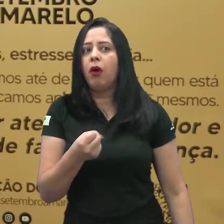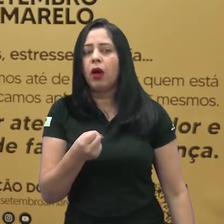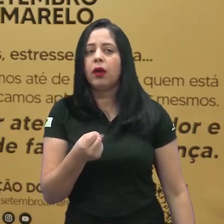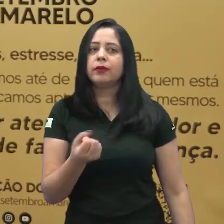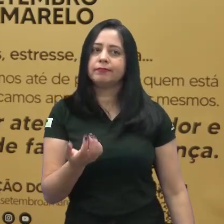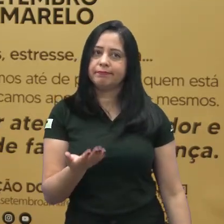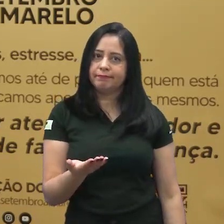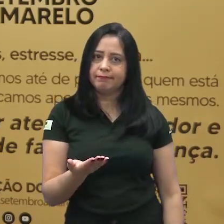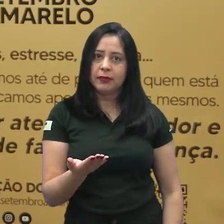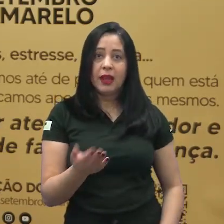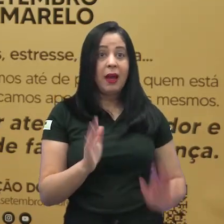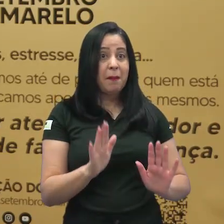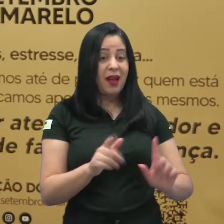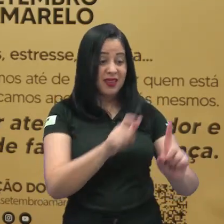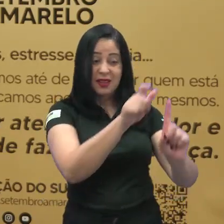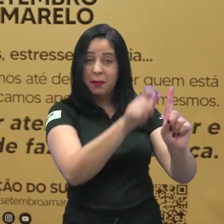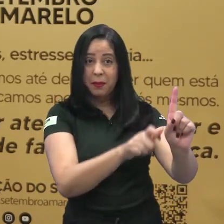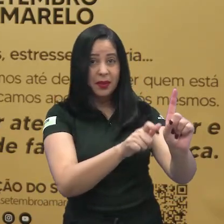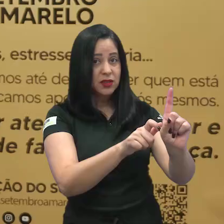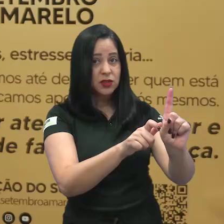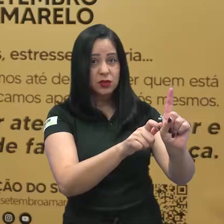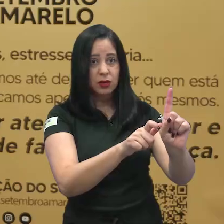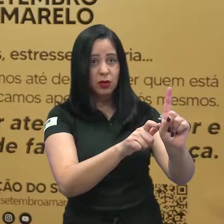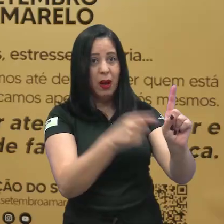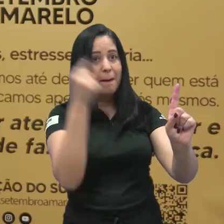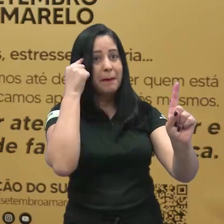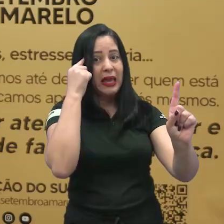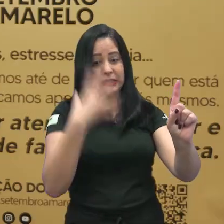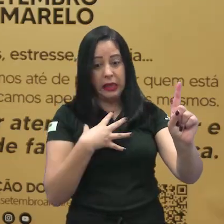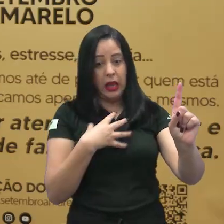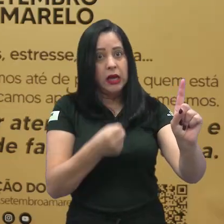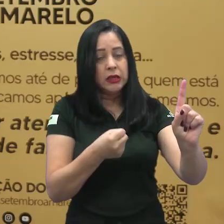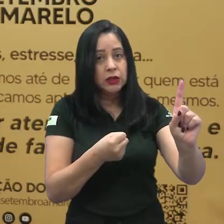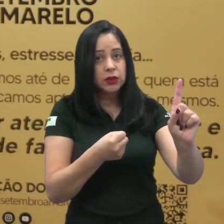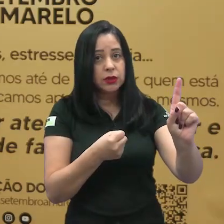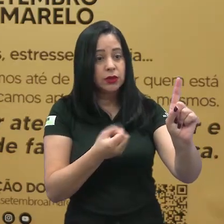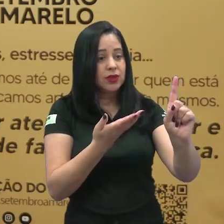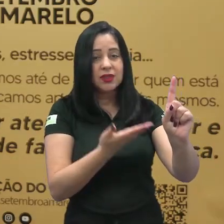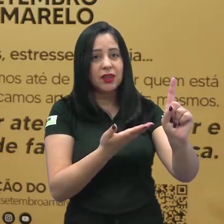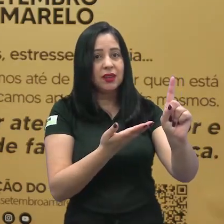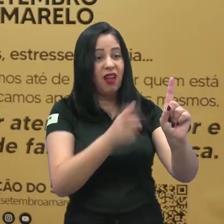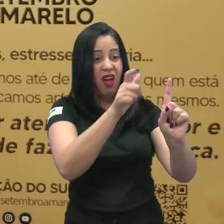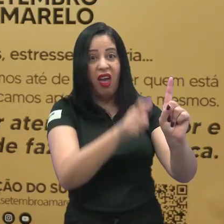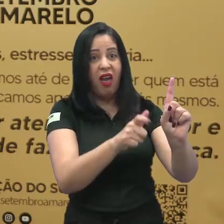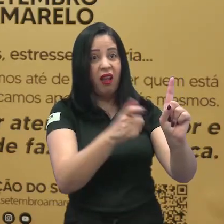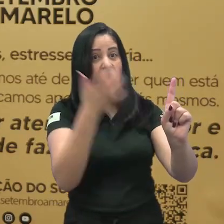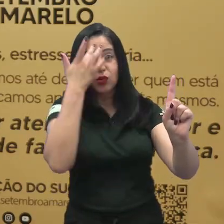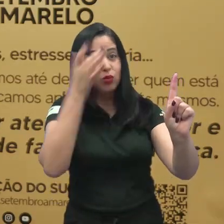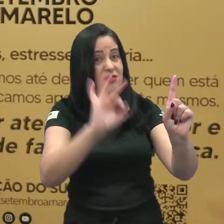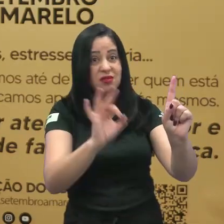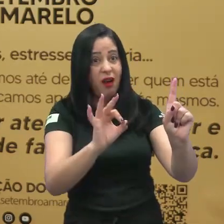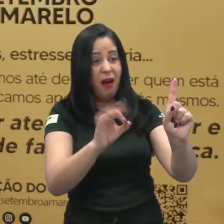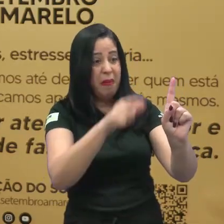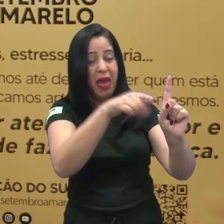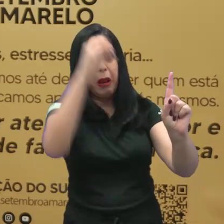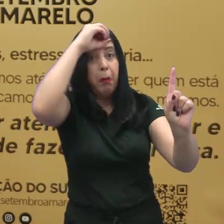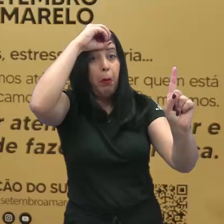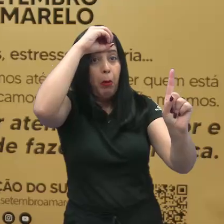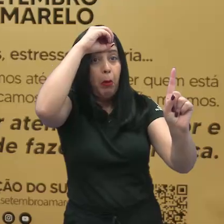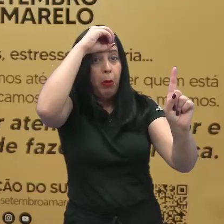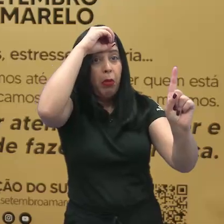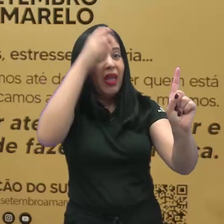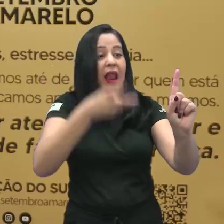paz. Só que a pessoa nesse momento da ideação suicida, né, ela não percebe, ela não faz essa